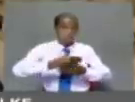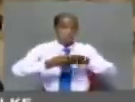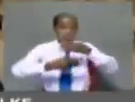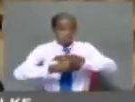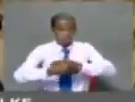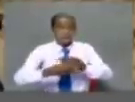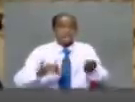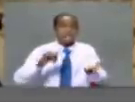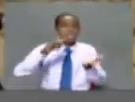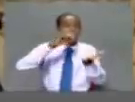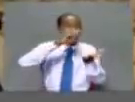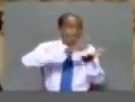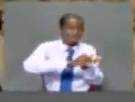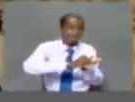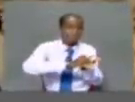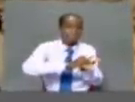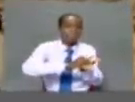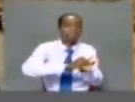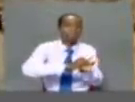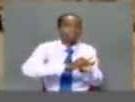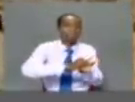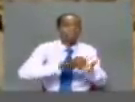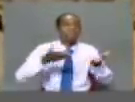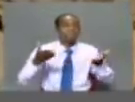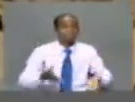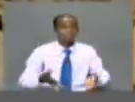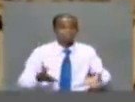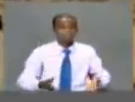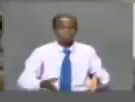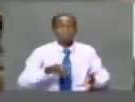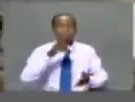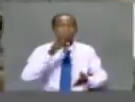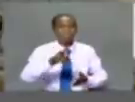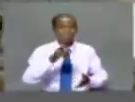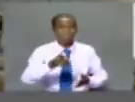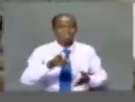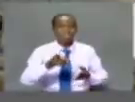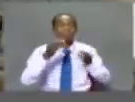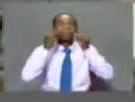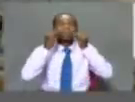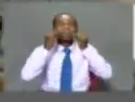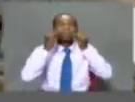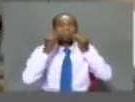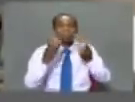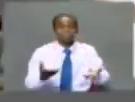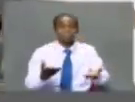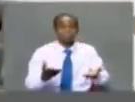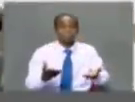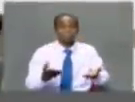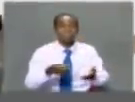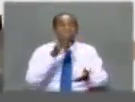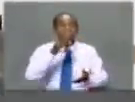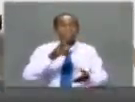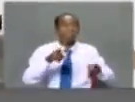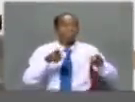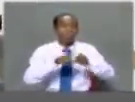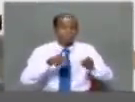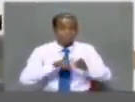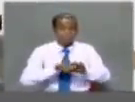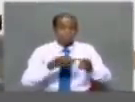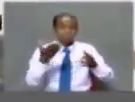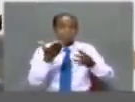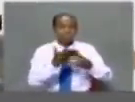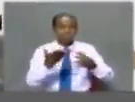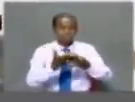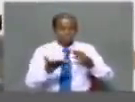sequer tinha sido feito para Luanda, sendo uma réplica do aeroporto de Pudong, em Xangai, inaugurado